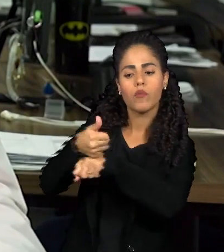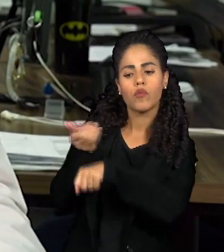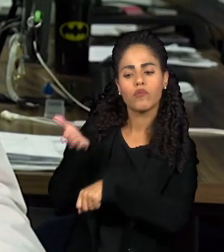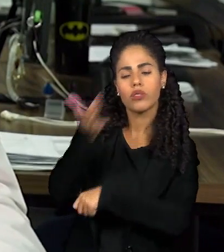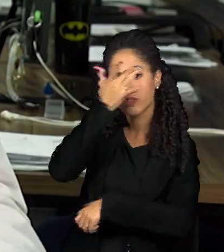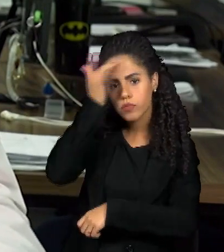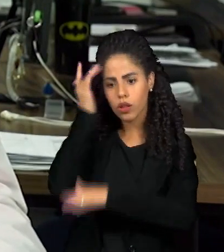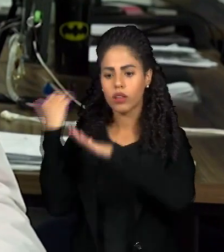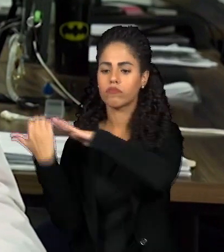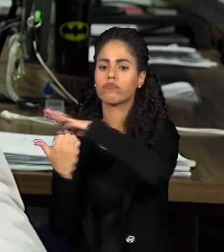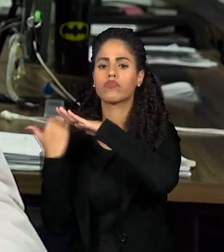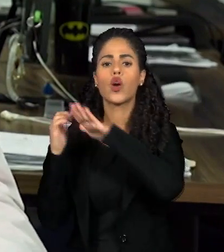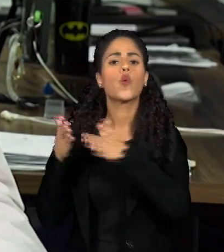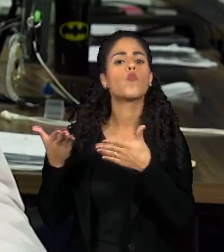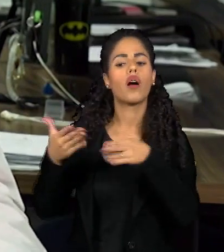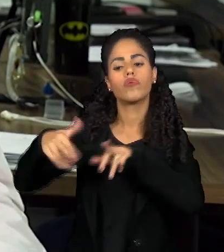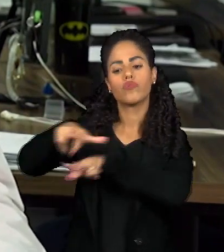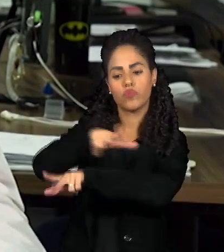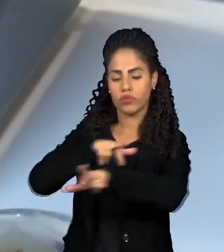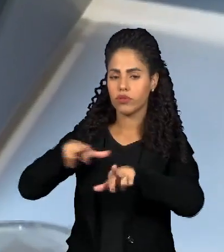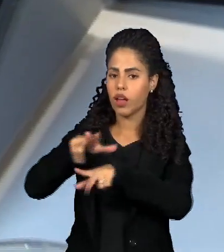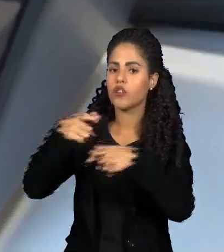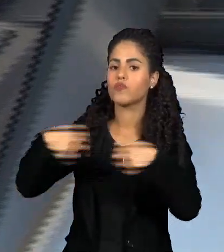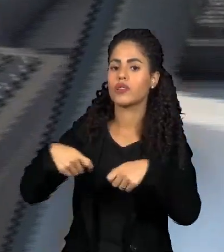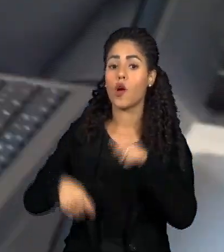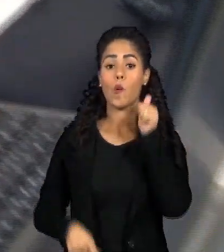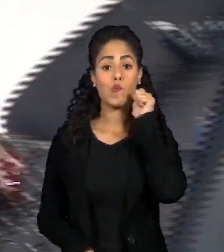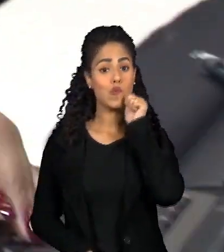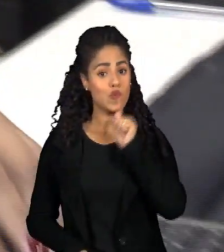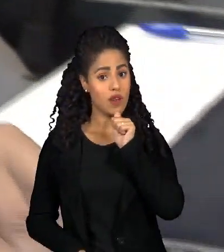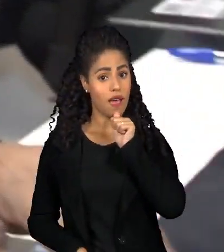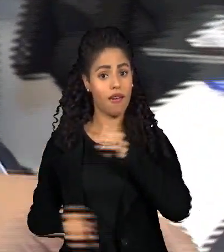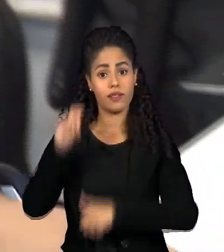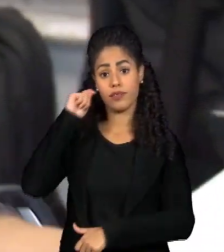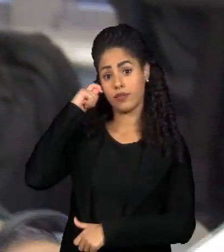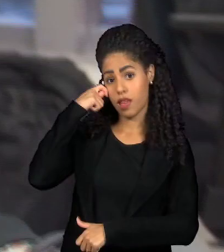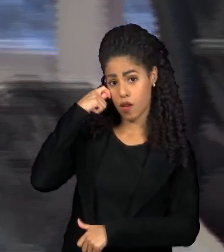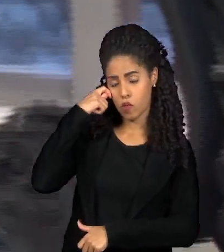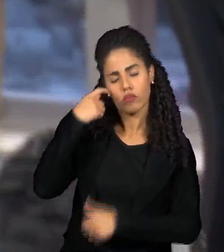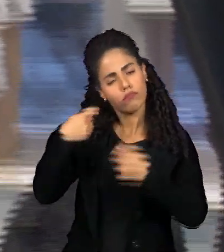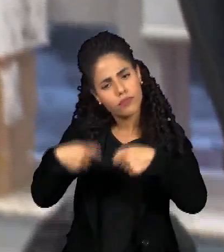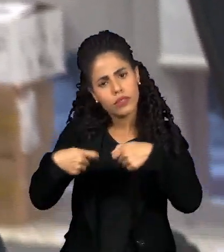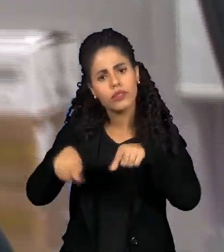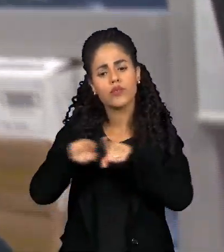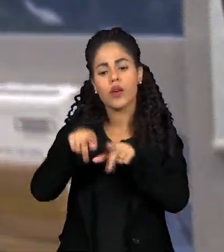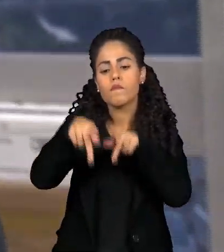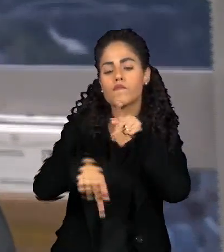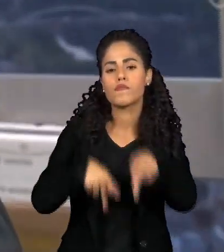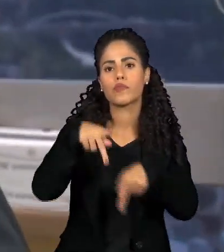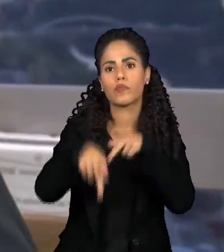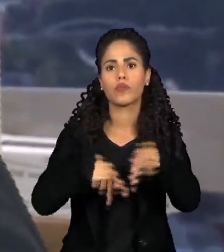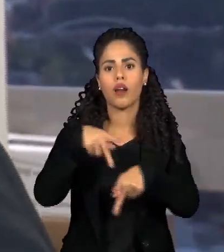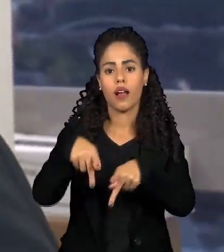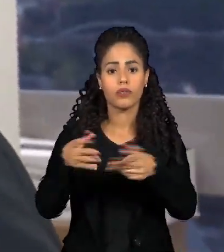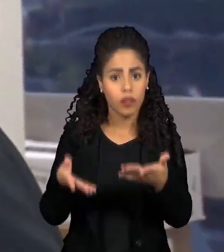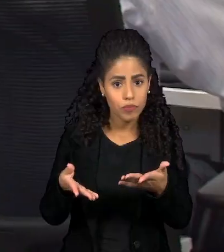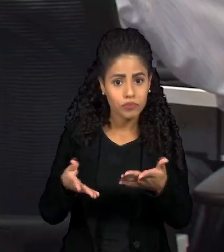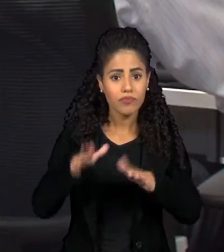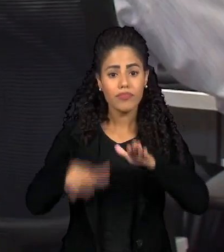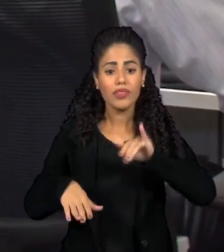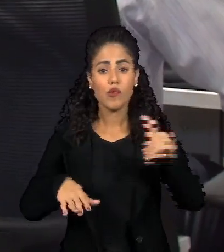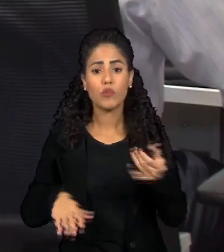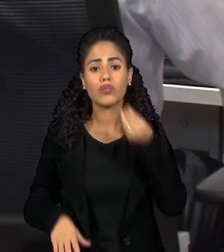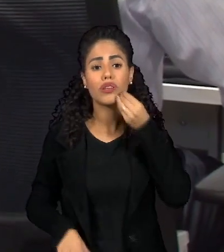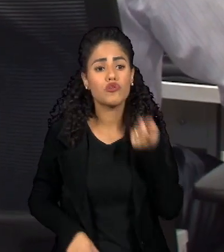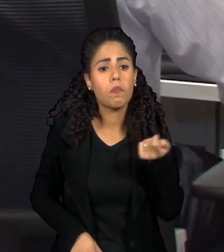tem após você ter diversidade, após você ter mulheres, após você ter negros. A gente está falando de uma população que não tem muita oportunidade.